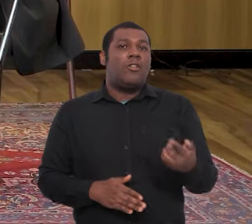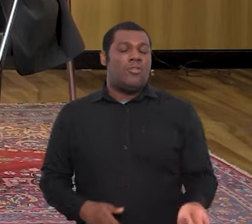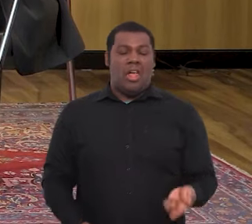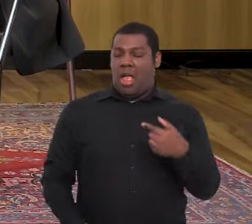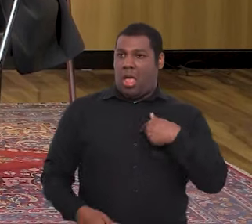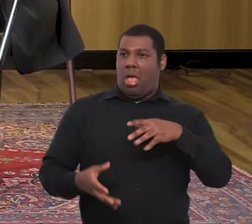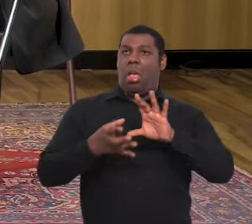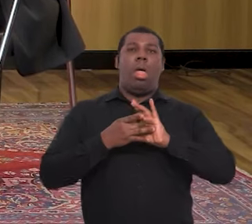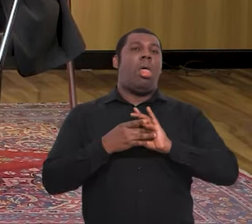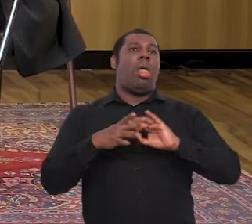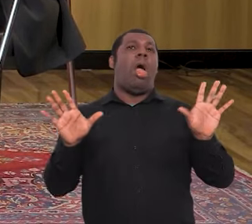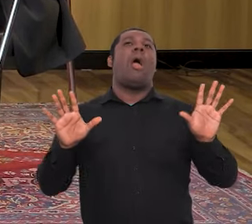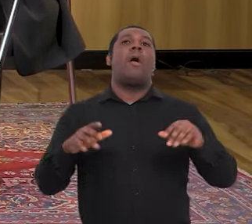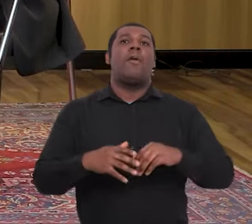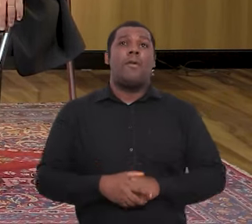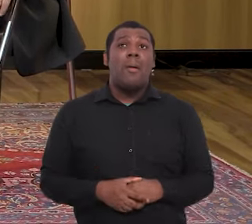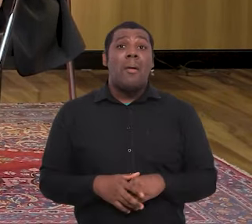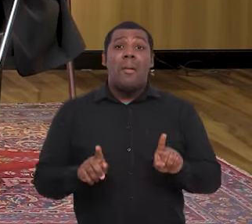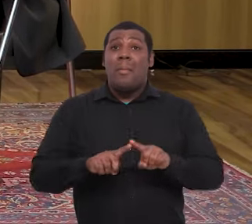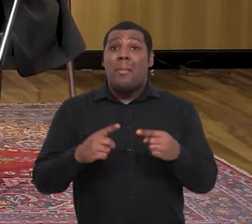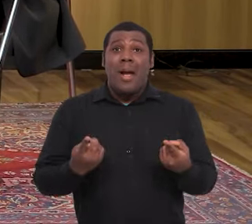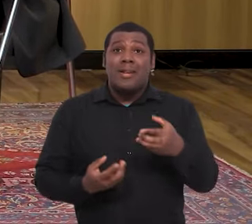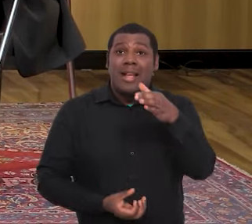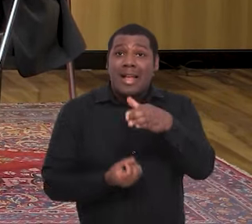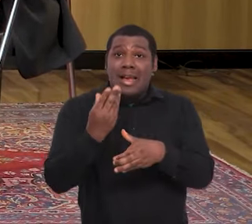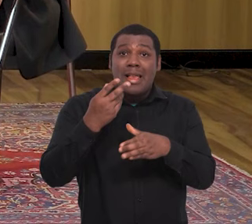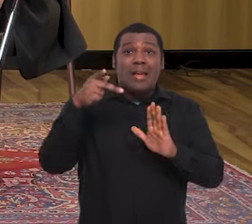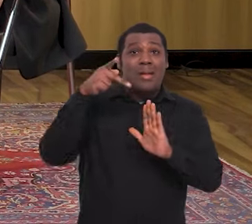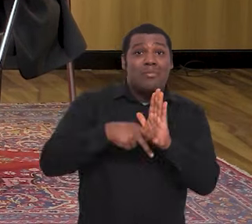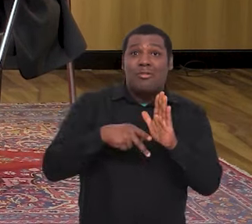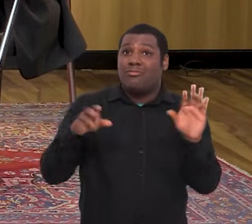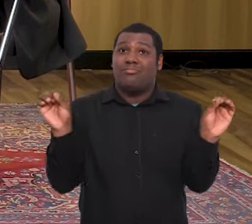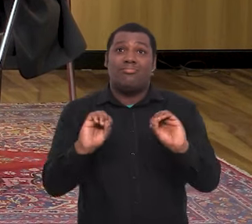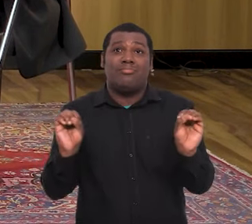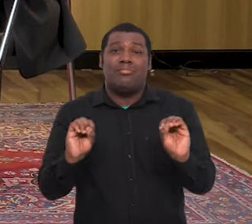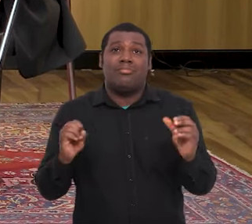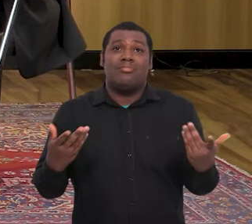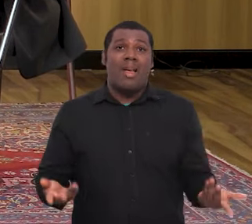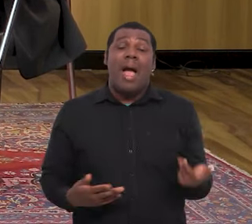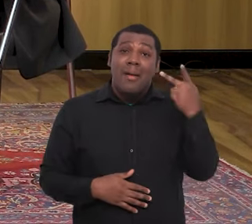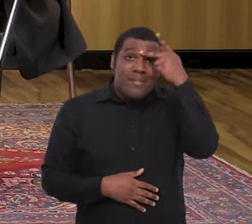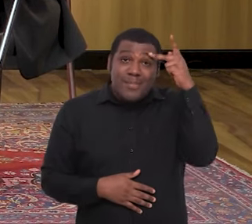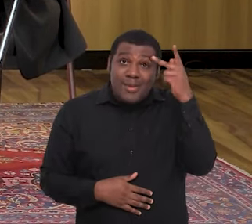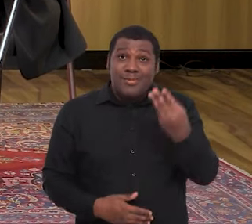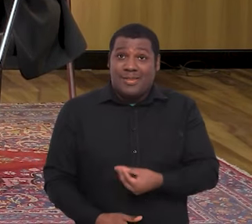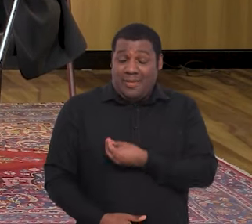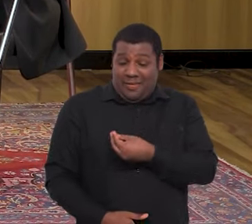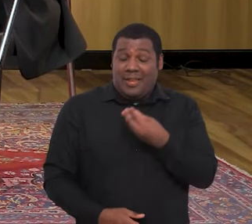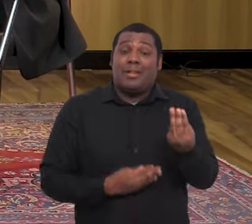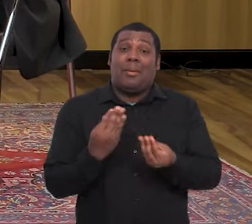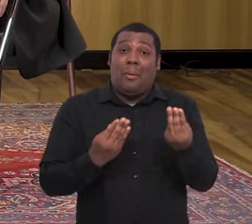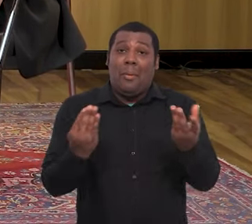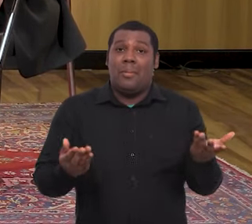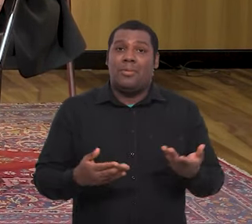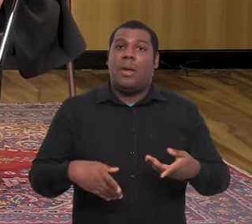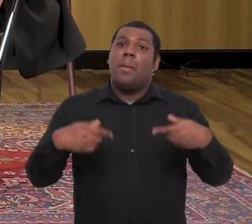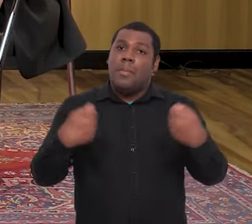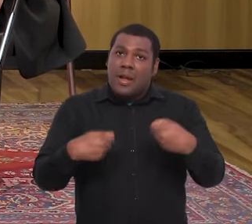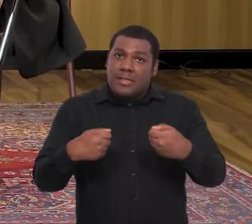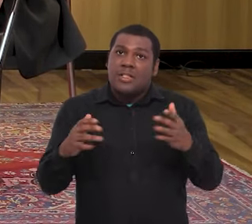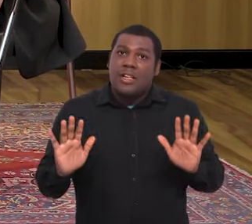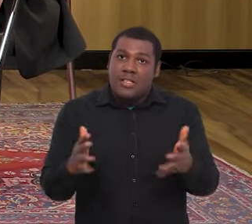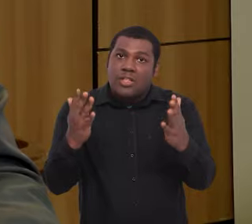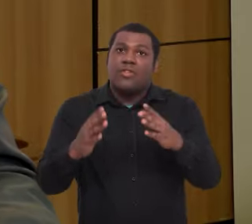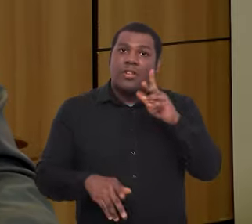liberal não precisa regular nada mas não regular nada o que acontece com a vida das pessoas não é é preciso